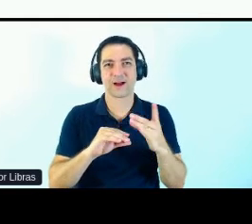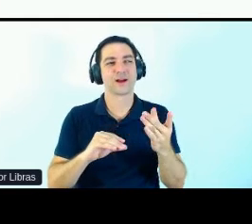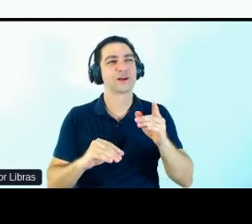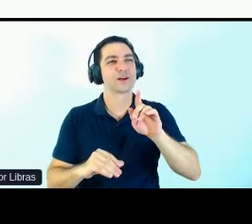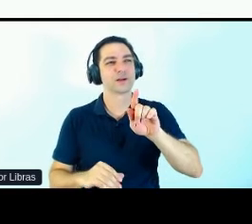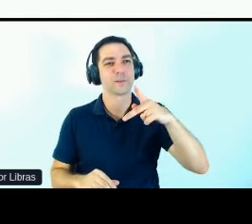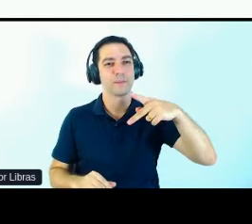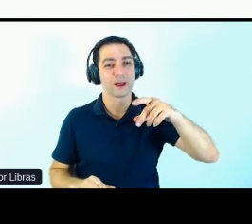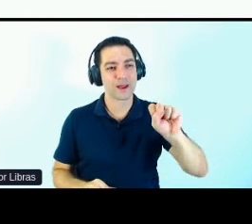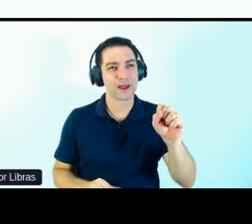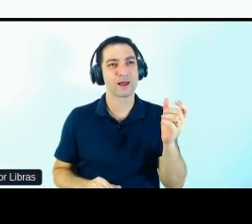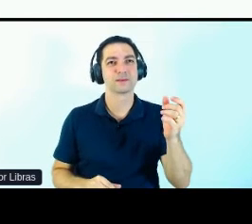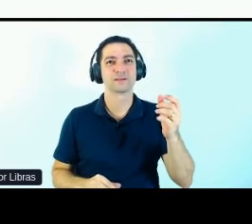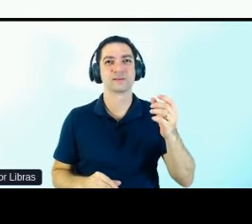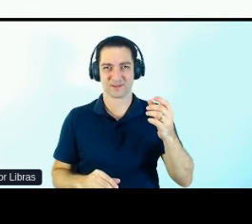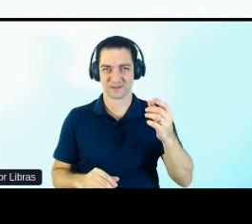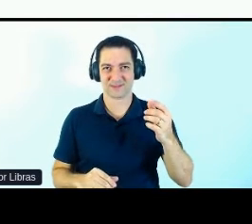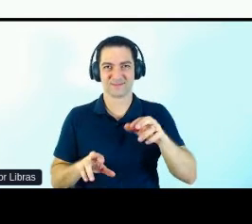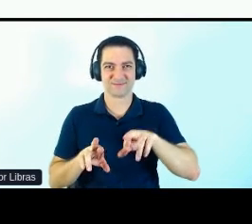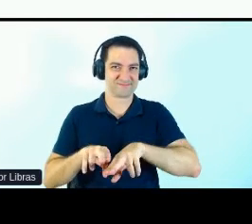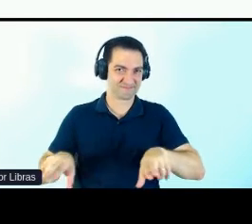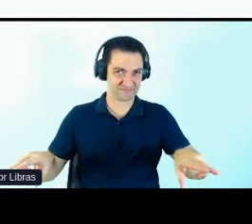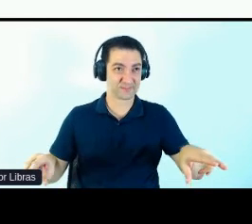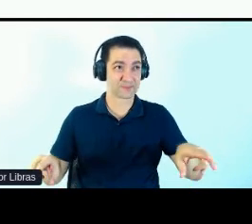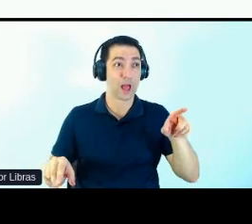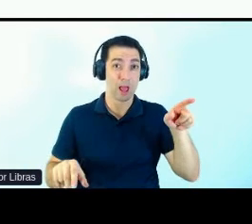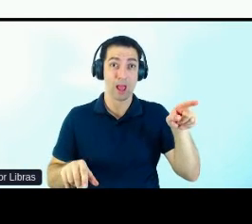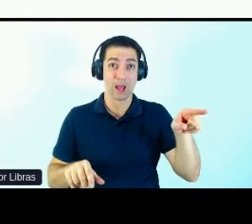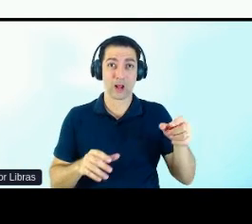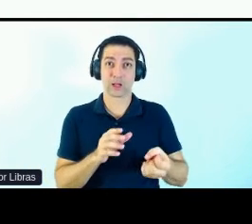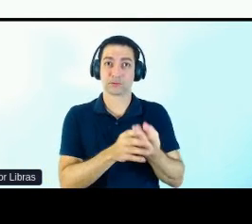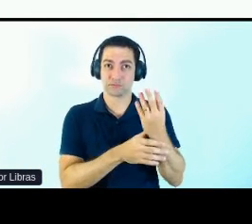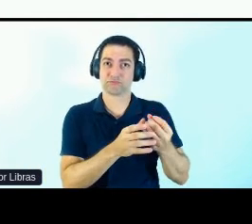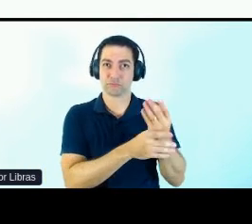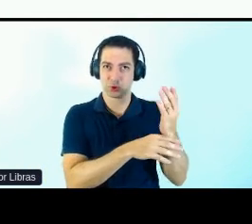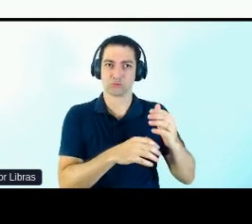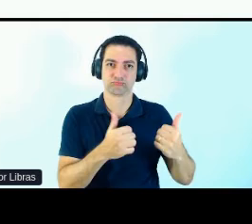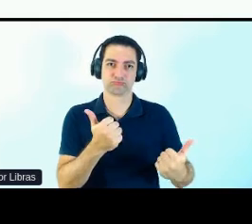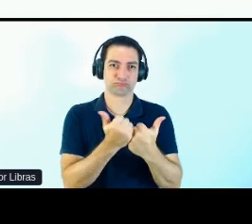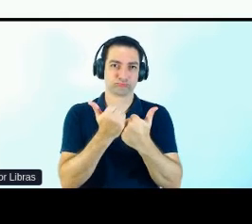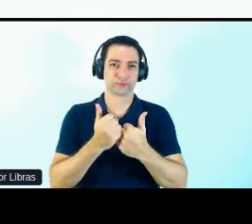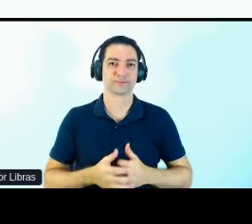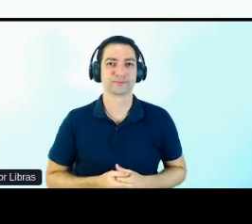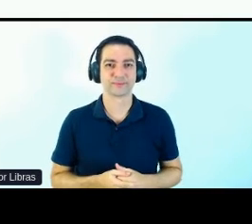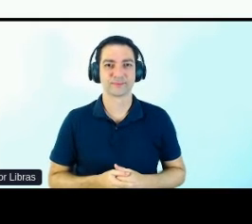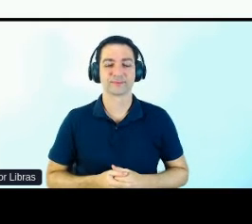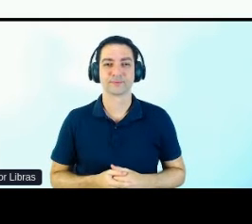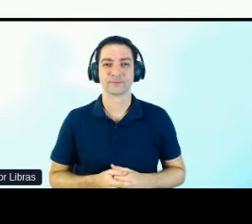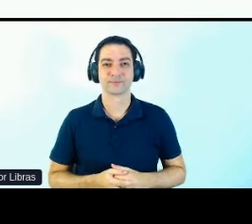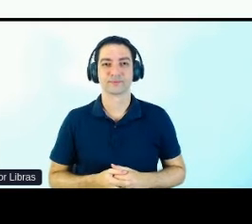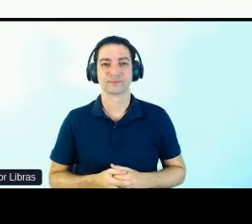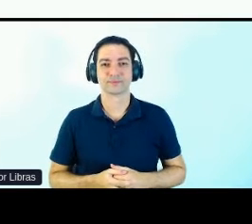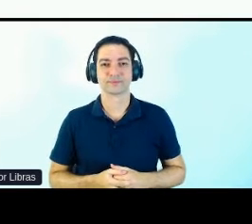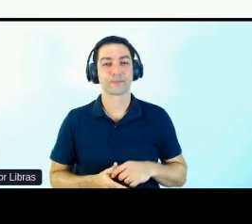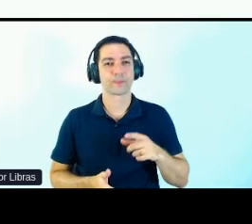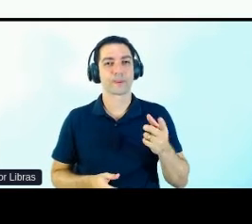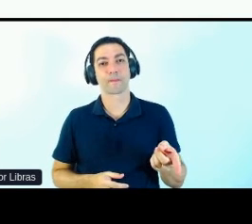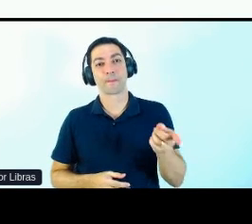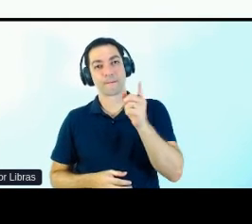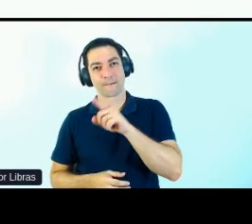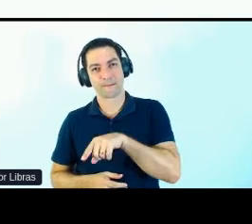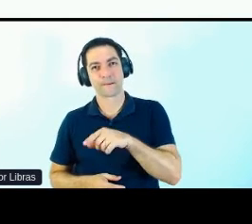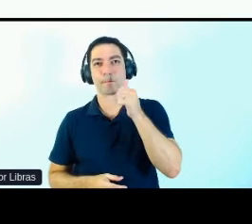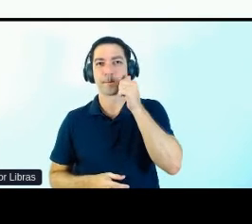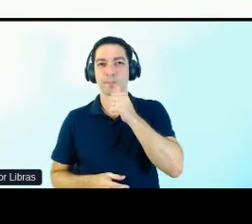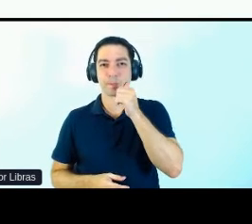Opa, estava no mudo aqui. As próximas que a gente vai trazer são as